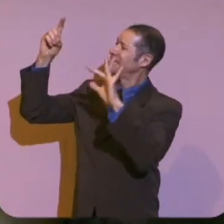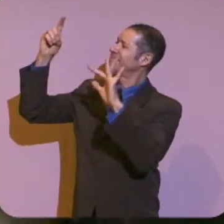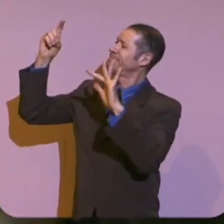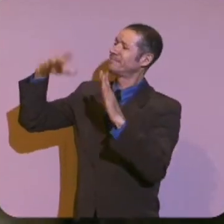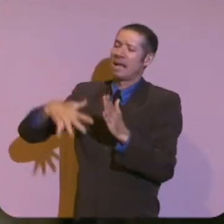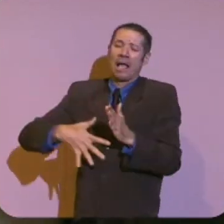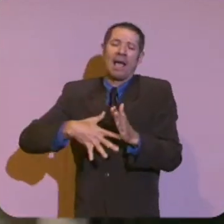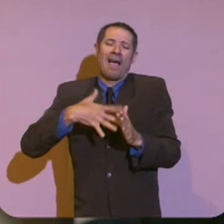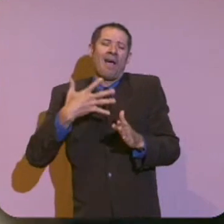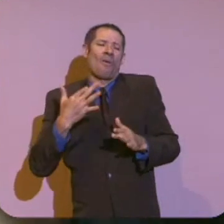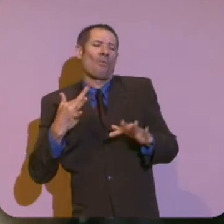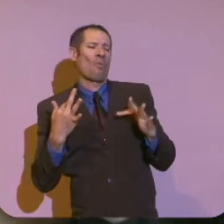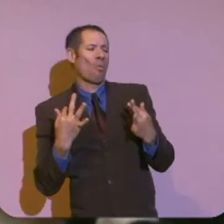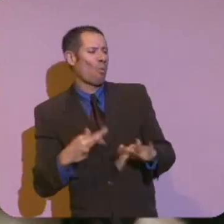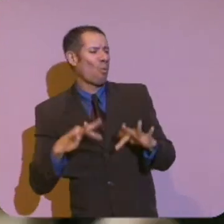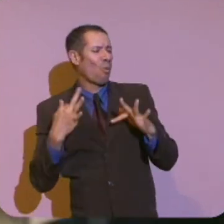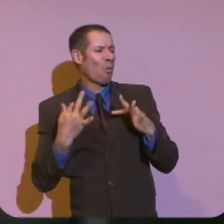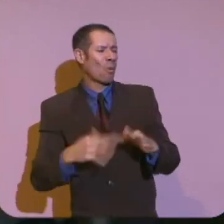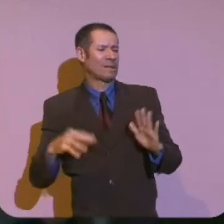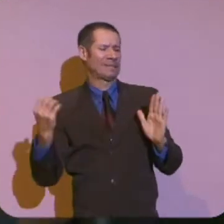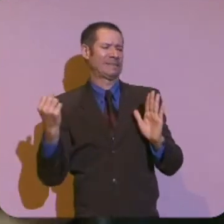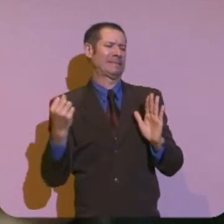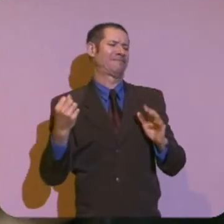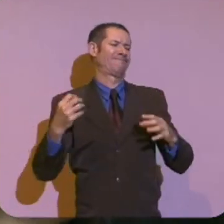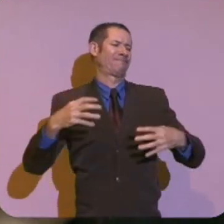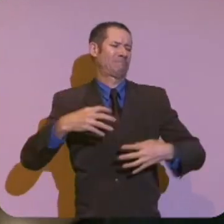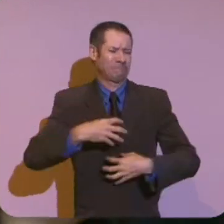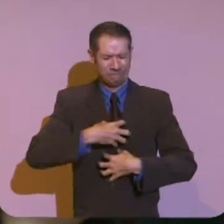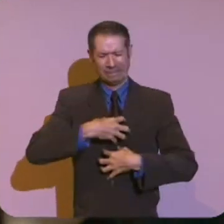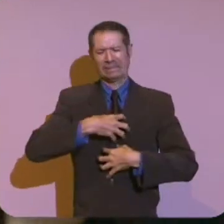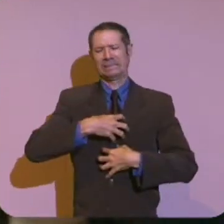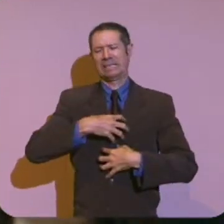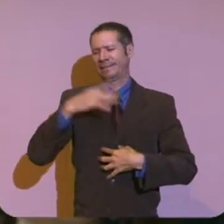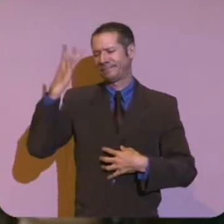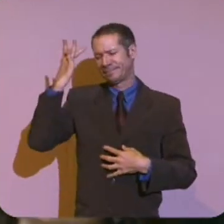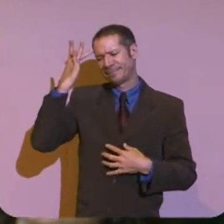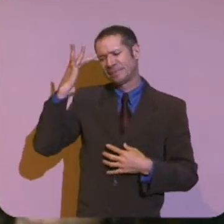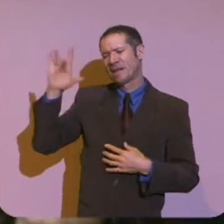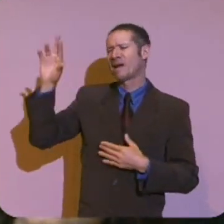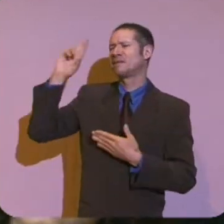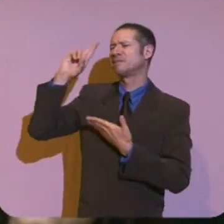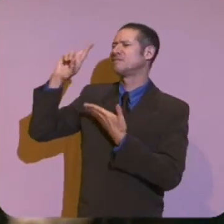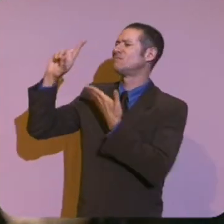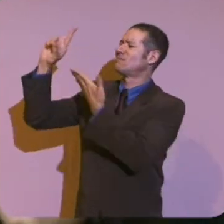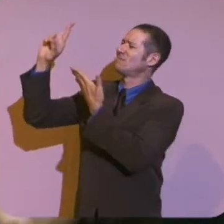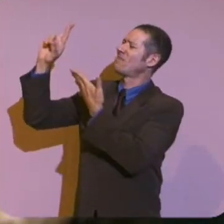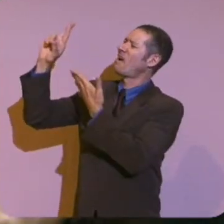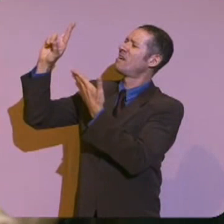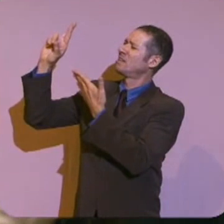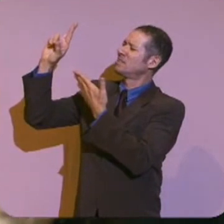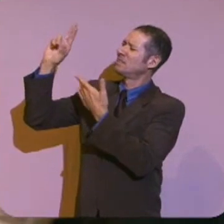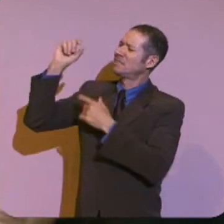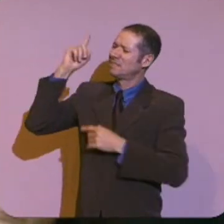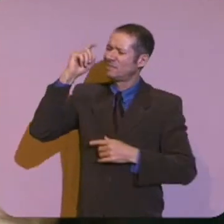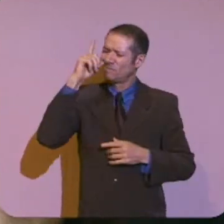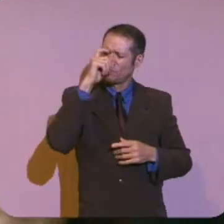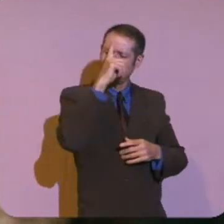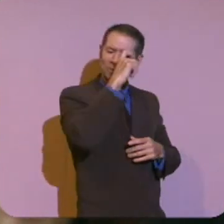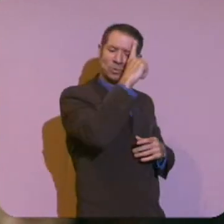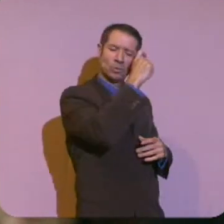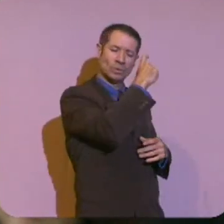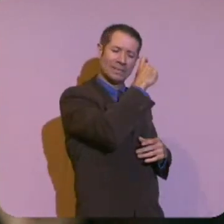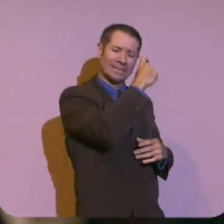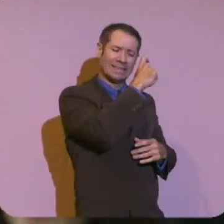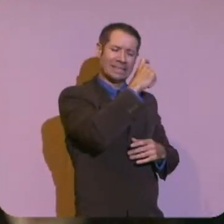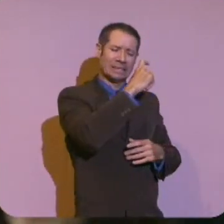são as dores, as marcas, eu não sei, Senhor, quais são as dificuldades,